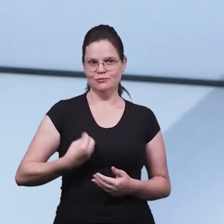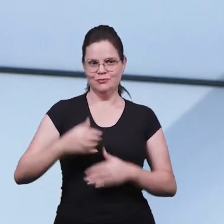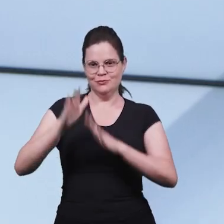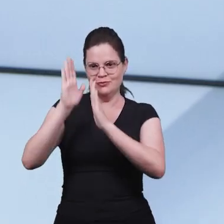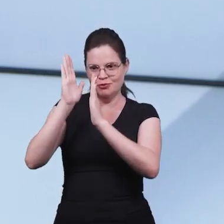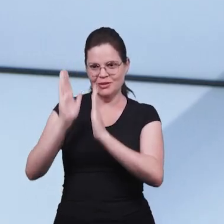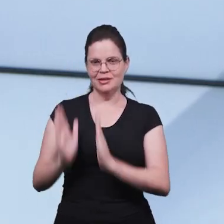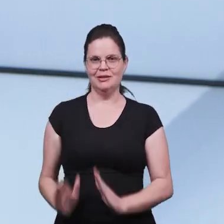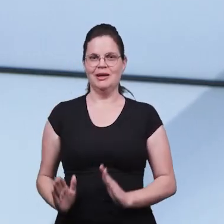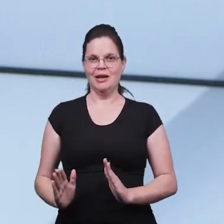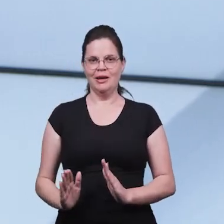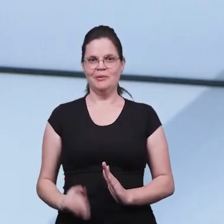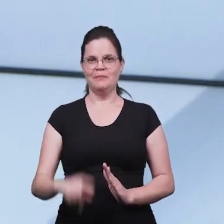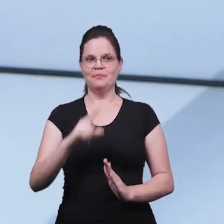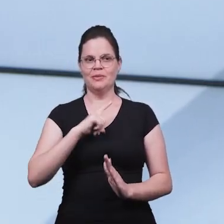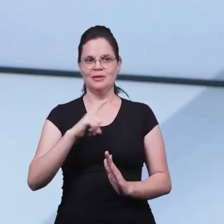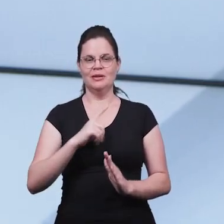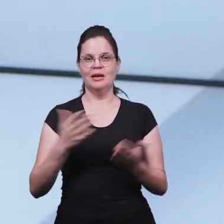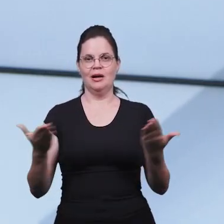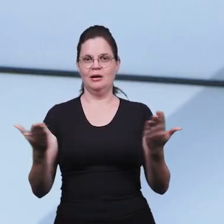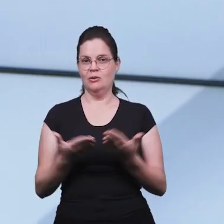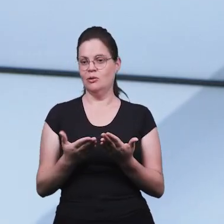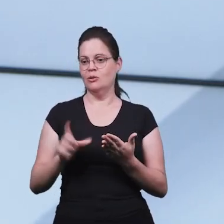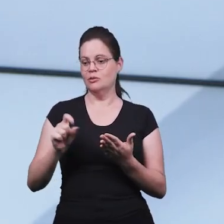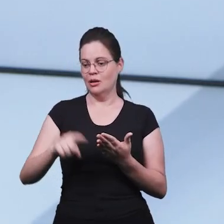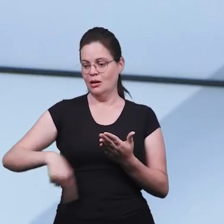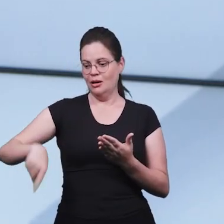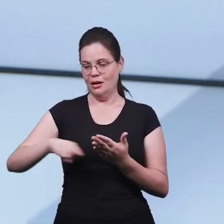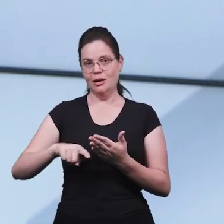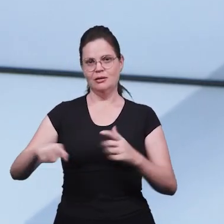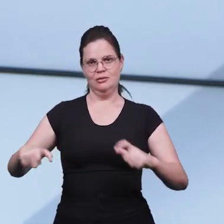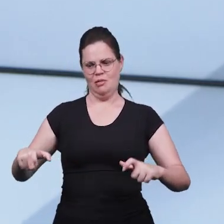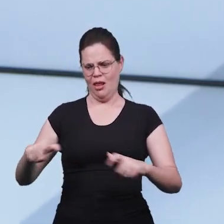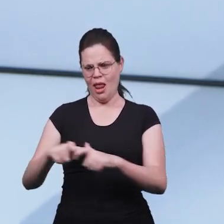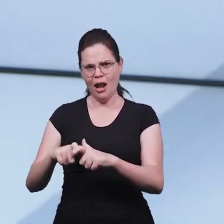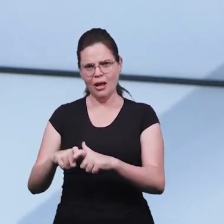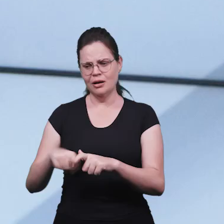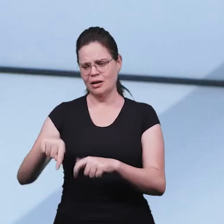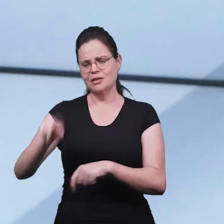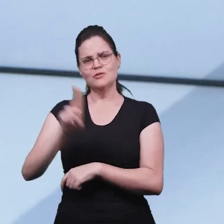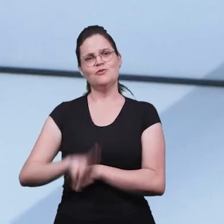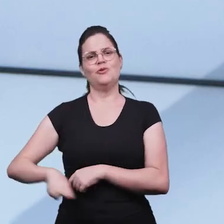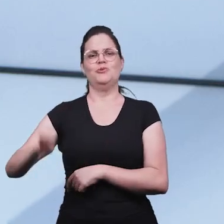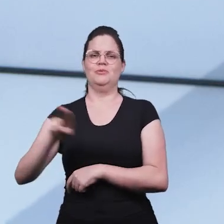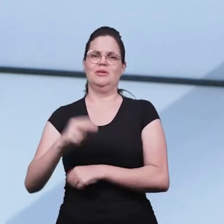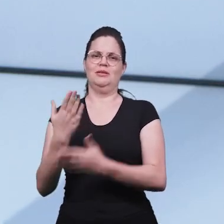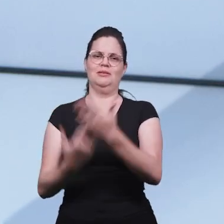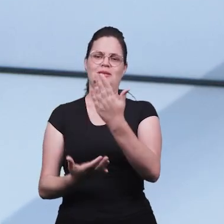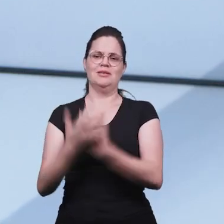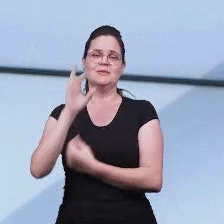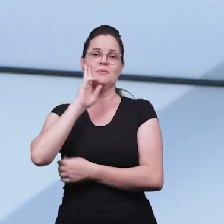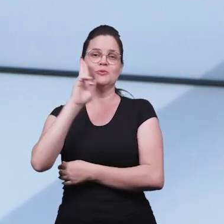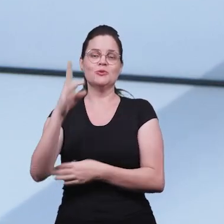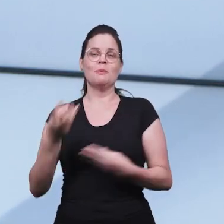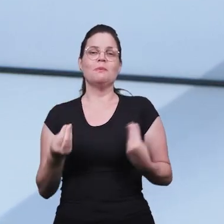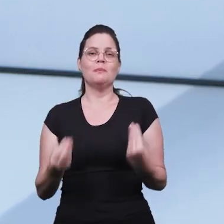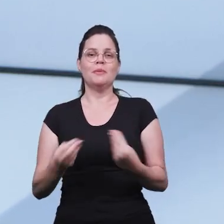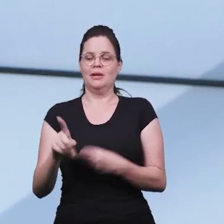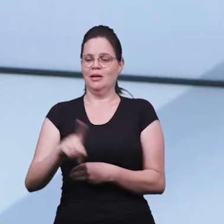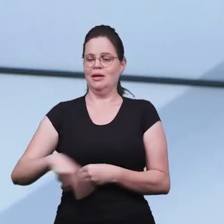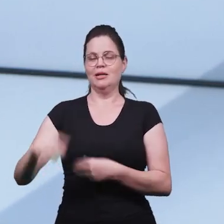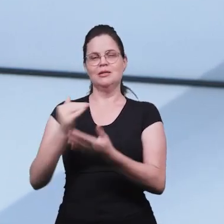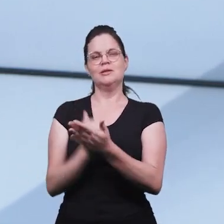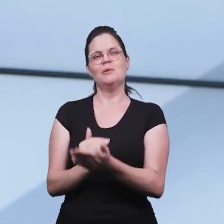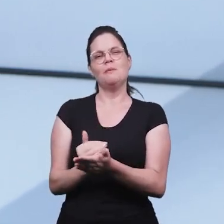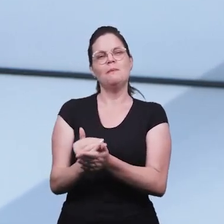esses restantes, no final, eles foram usados pelo Senhor para que eles